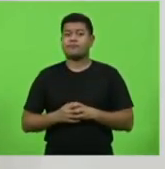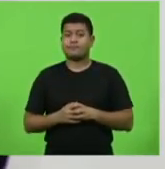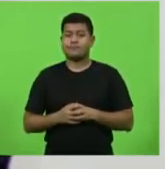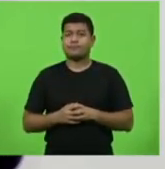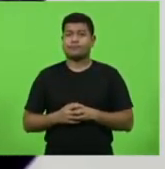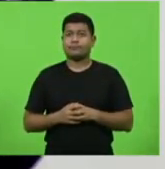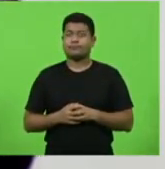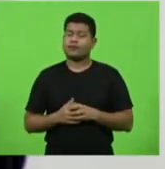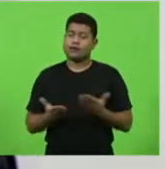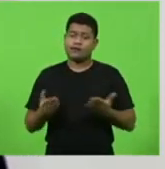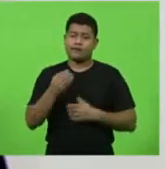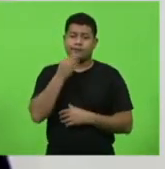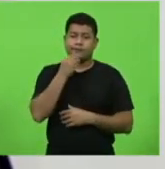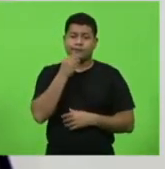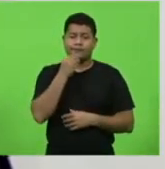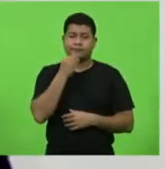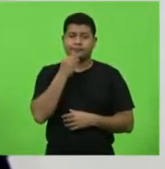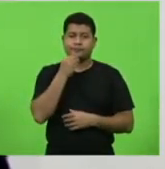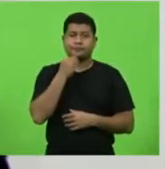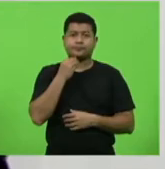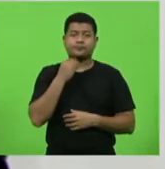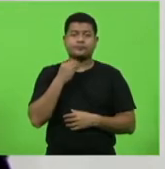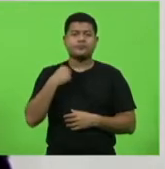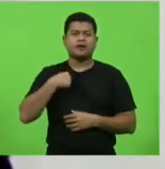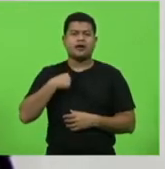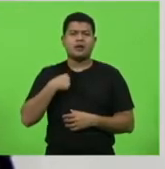É claro que não estou